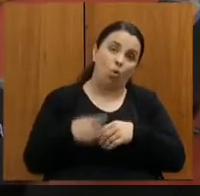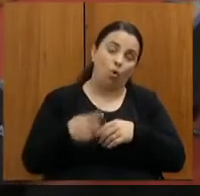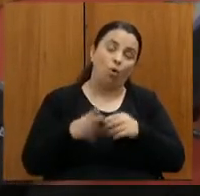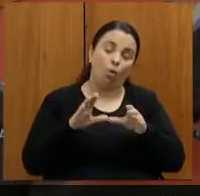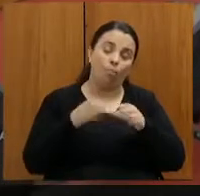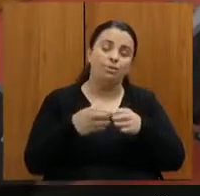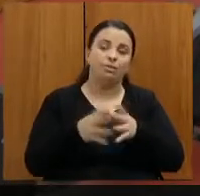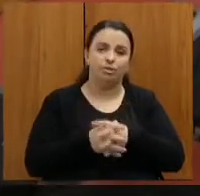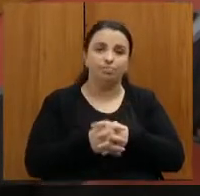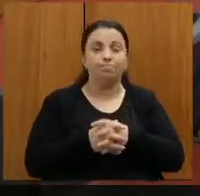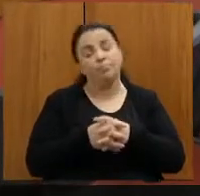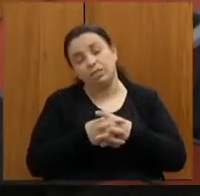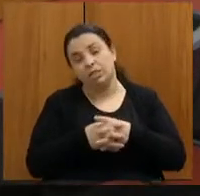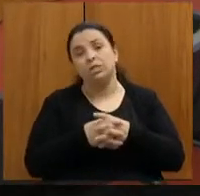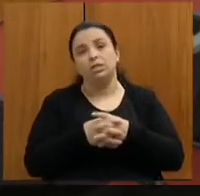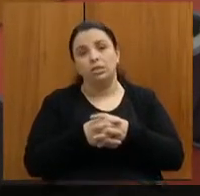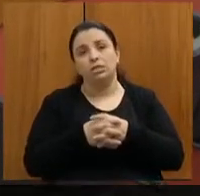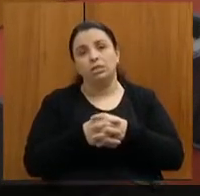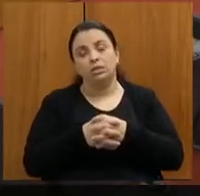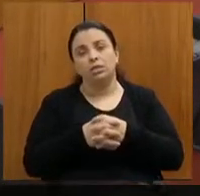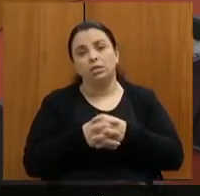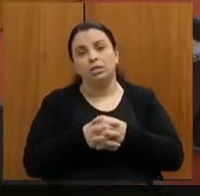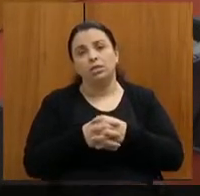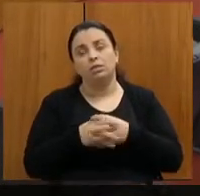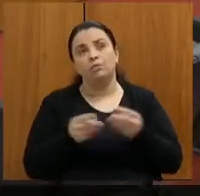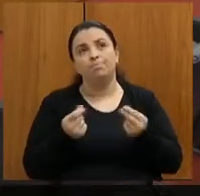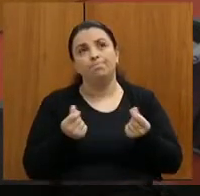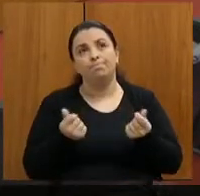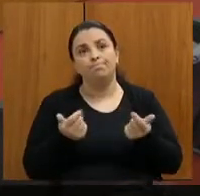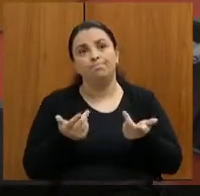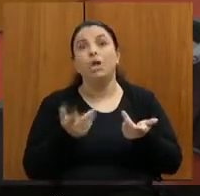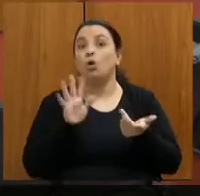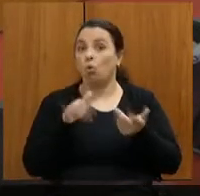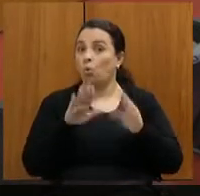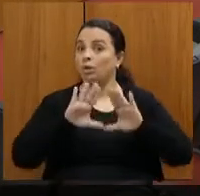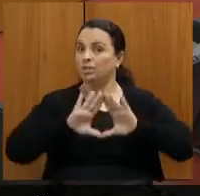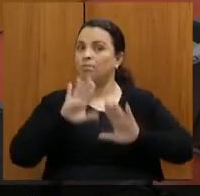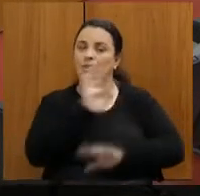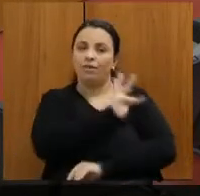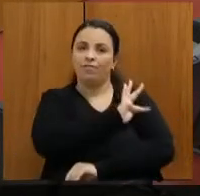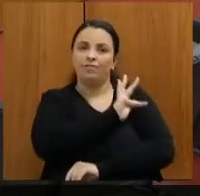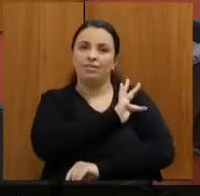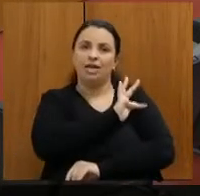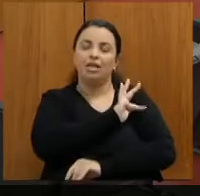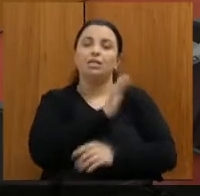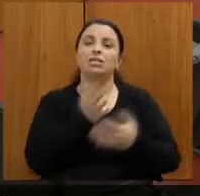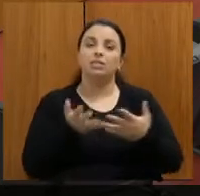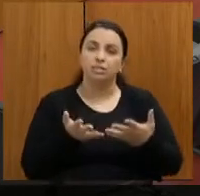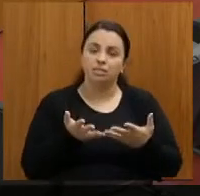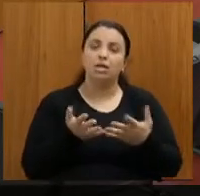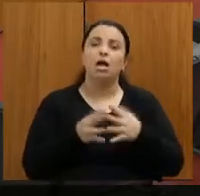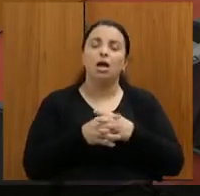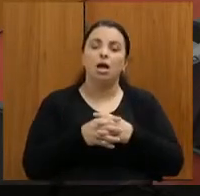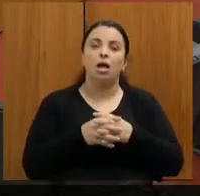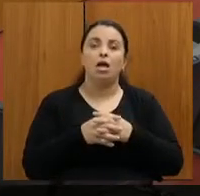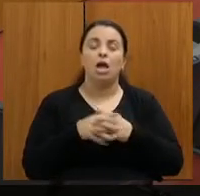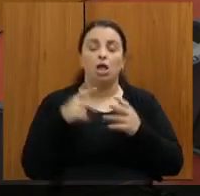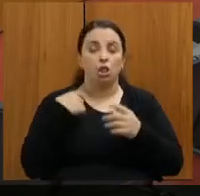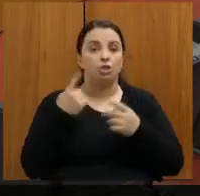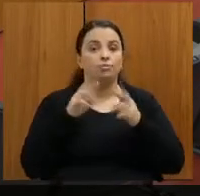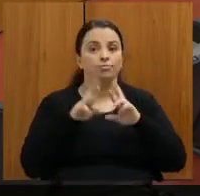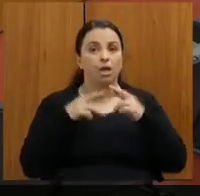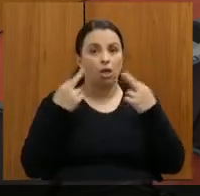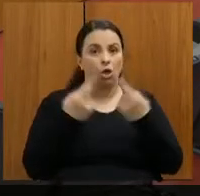sim enfim o Assembleia fiscaliza acaba nesse caso aqui a nossa reunião